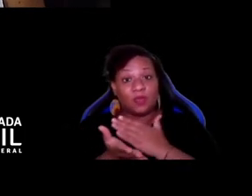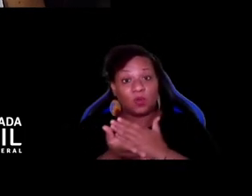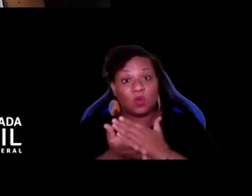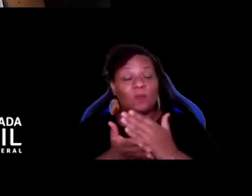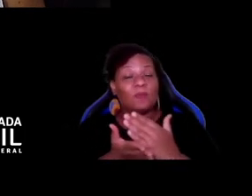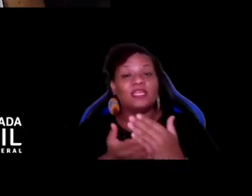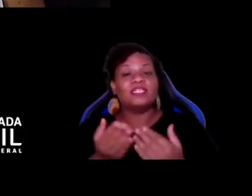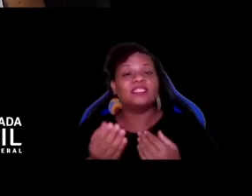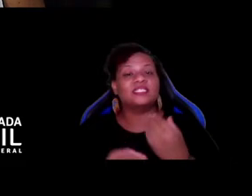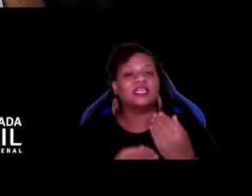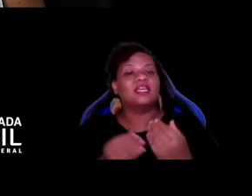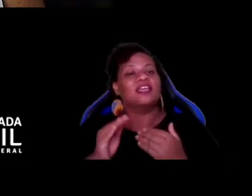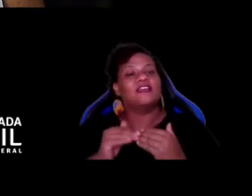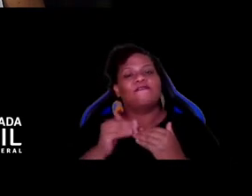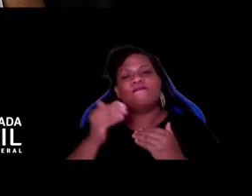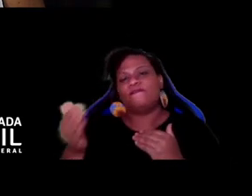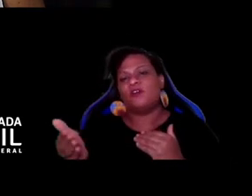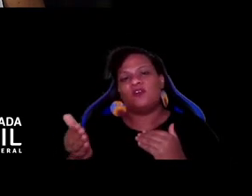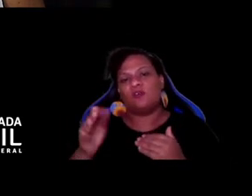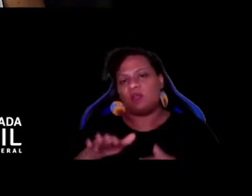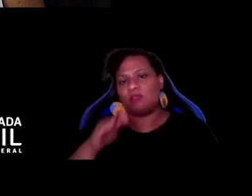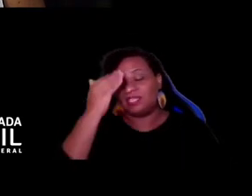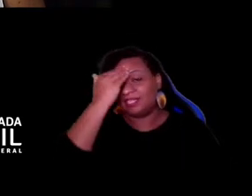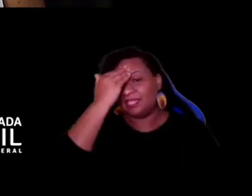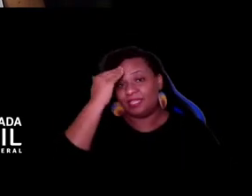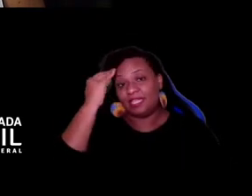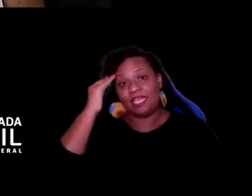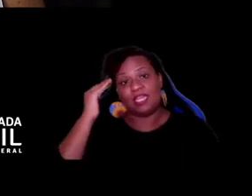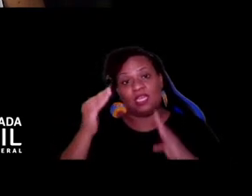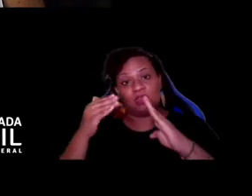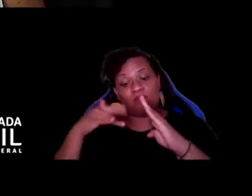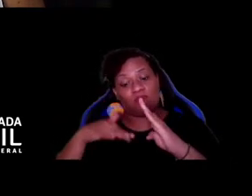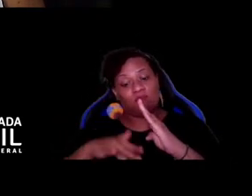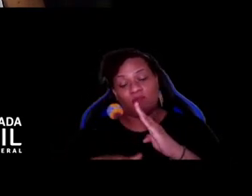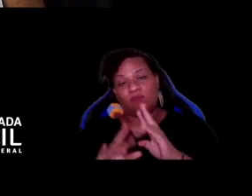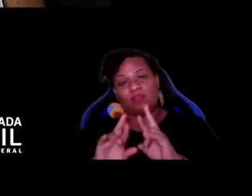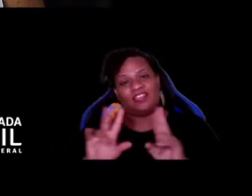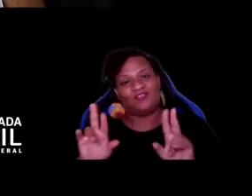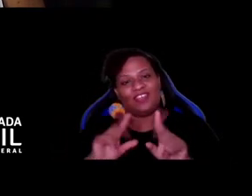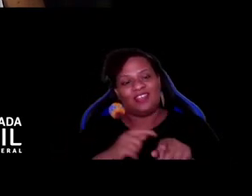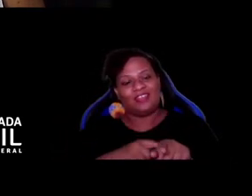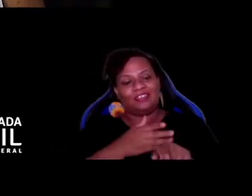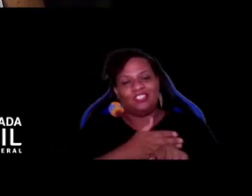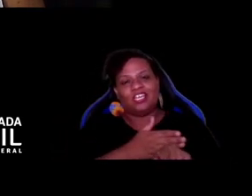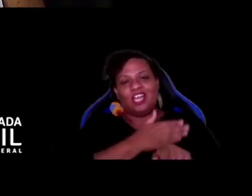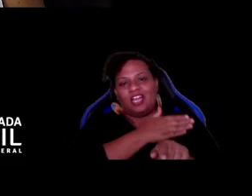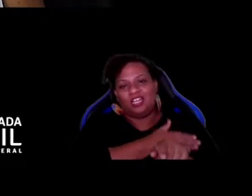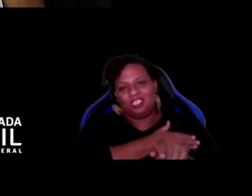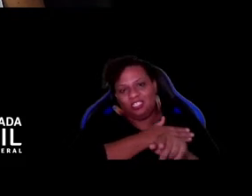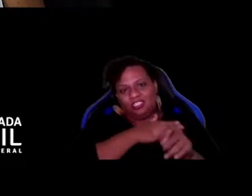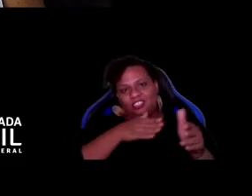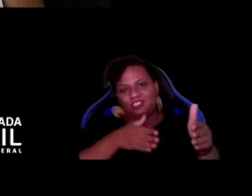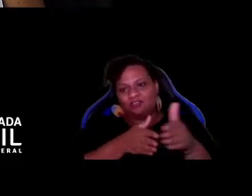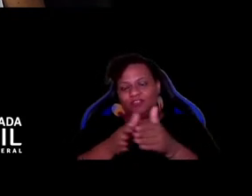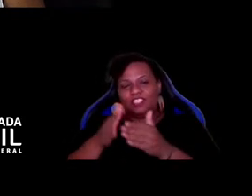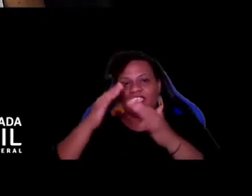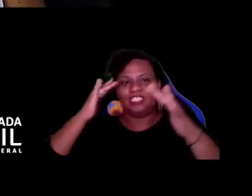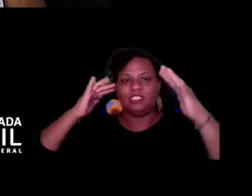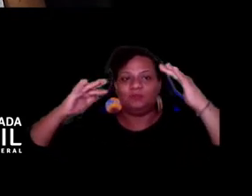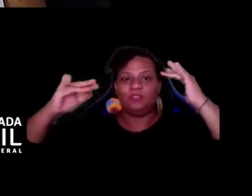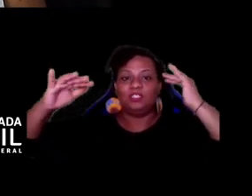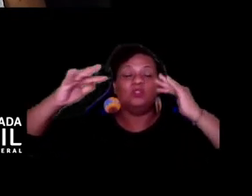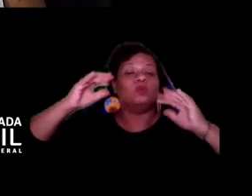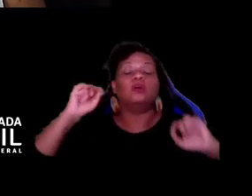fora do terreiro, né, minha iniciação na percussão não foi pela via espiritual, foi muito